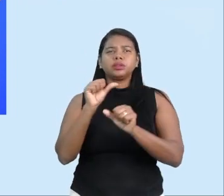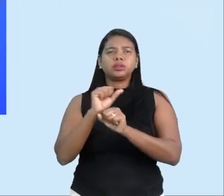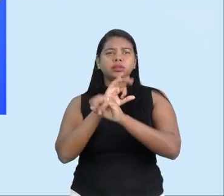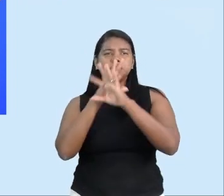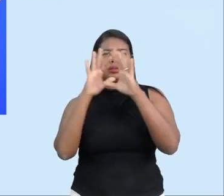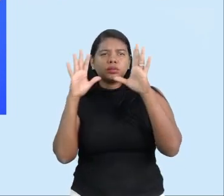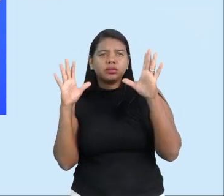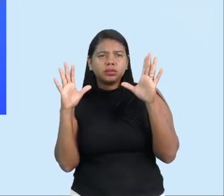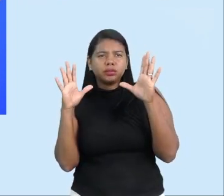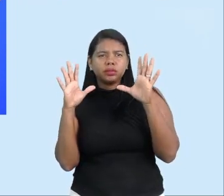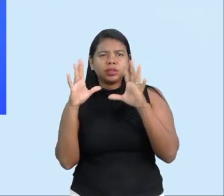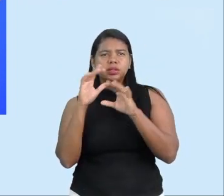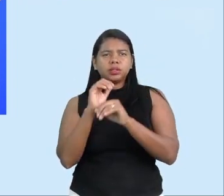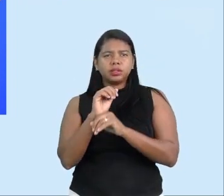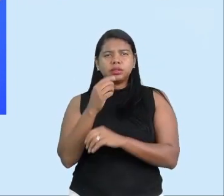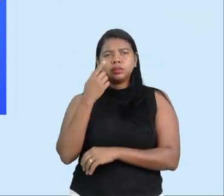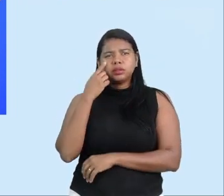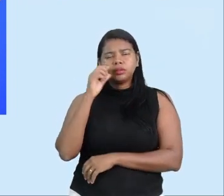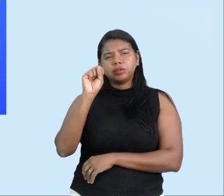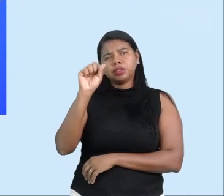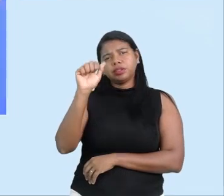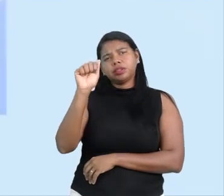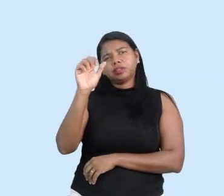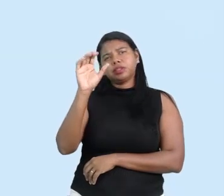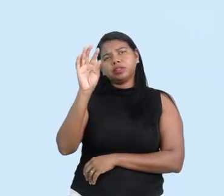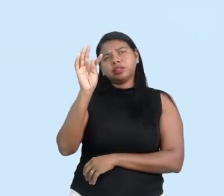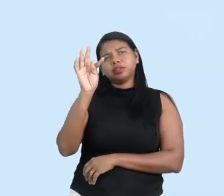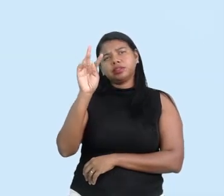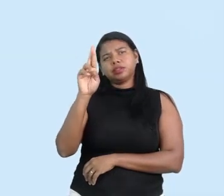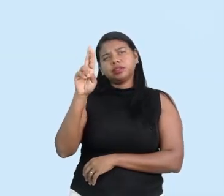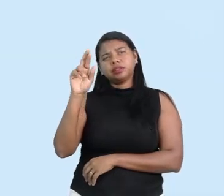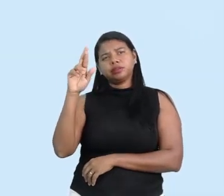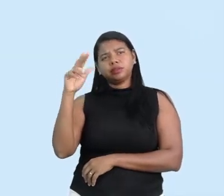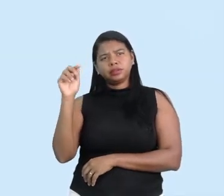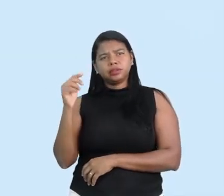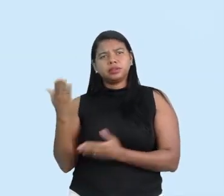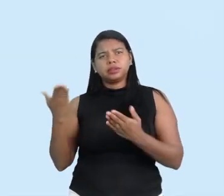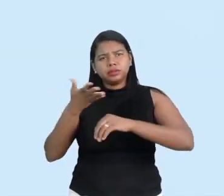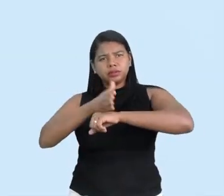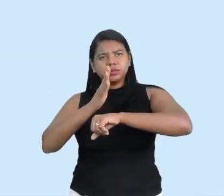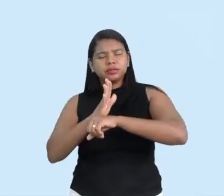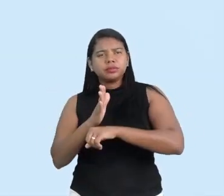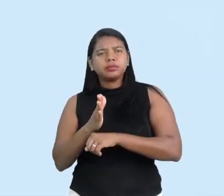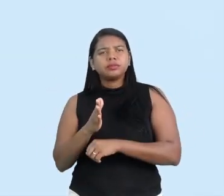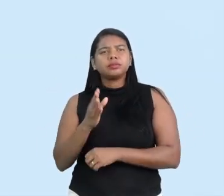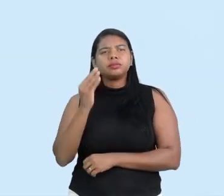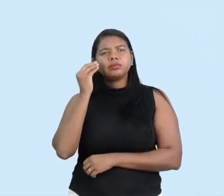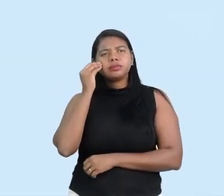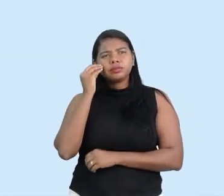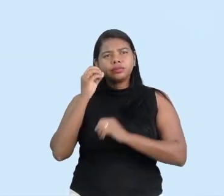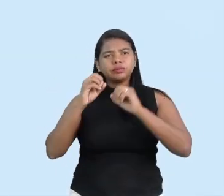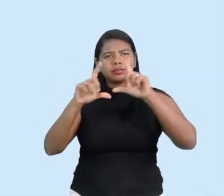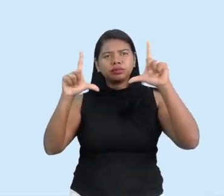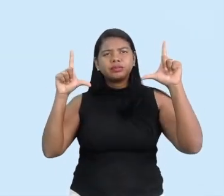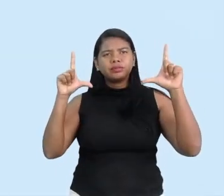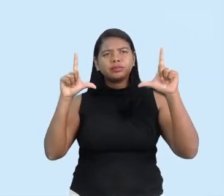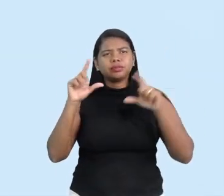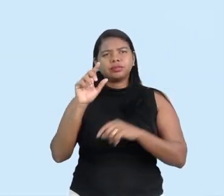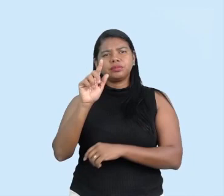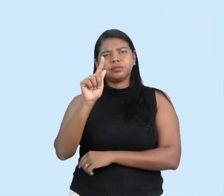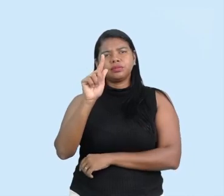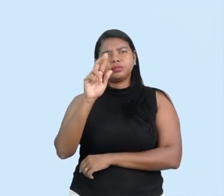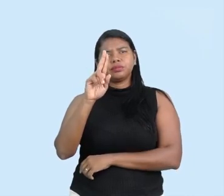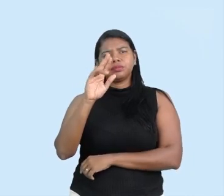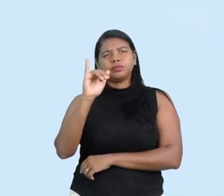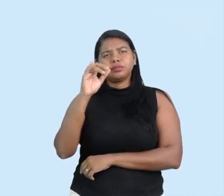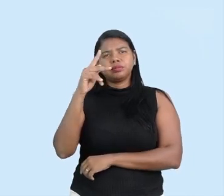luminosidade, na matriz de saturação. Ok? Vamos fazer esse teste agora? Convido você a abrir lá o seu GIMP e seguir meus